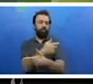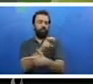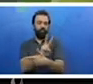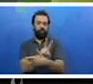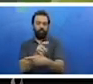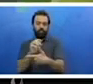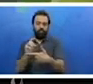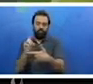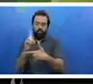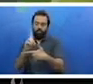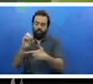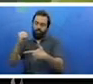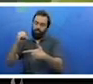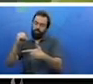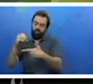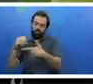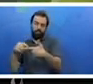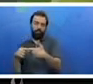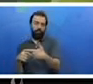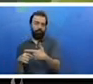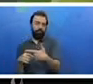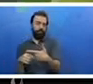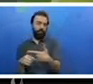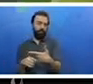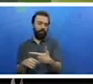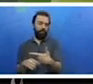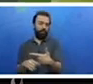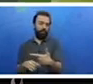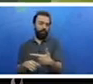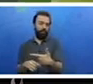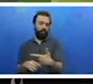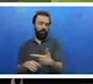por 18 vai dar...